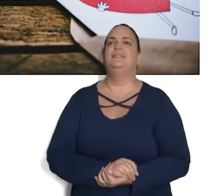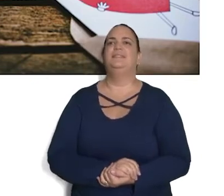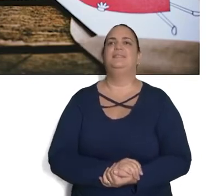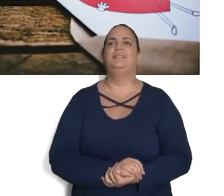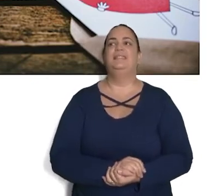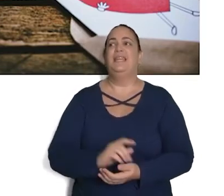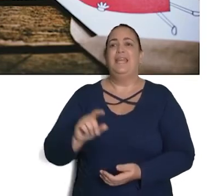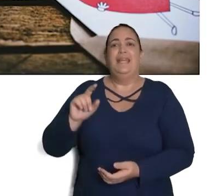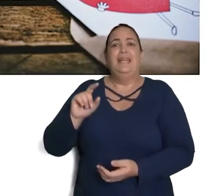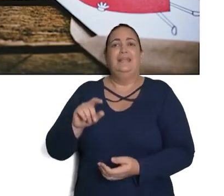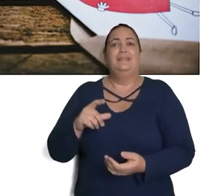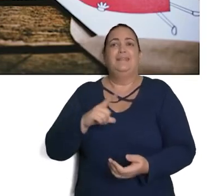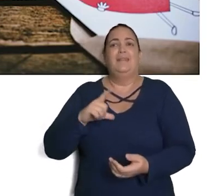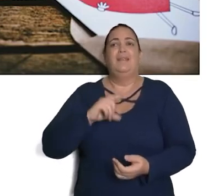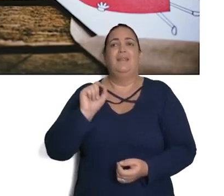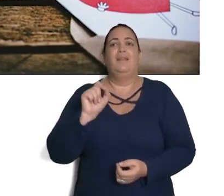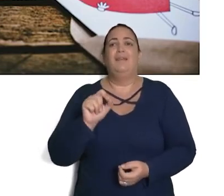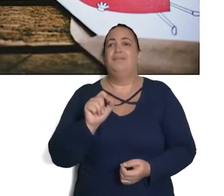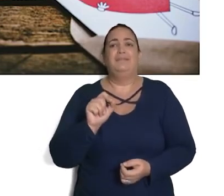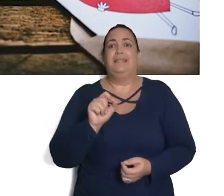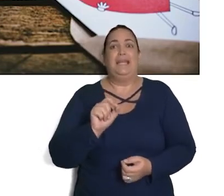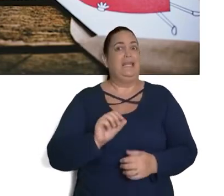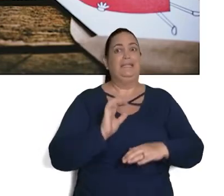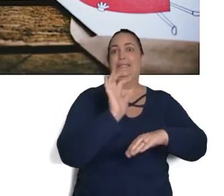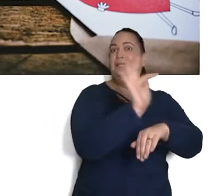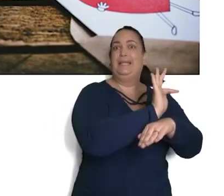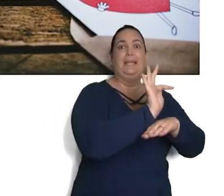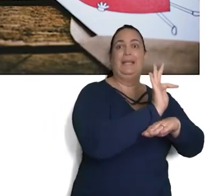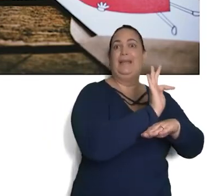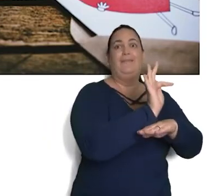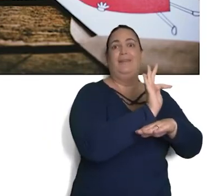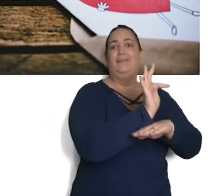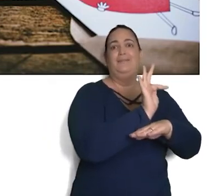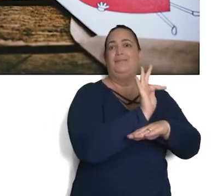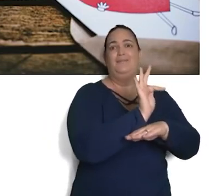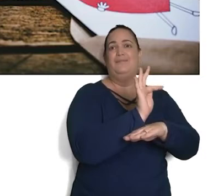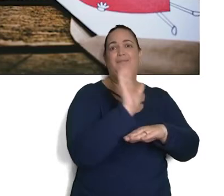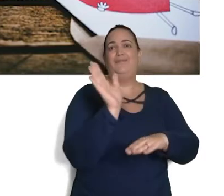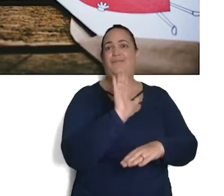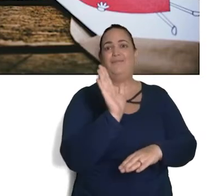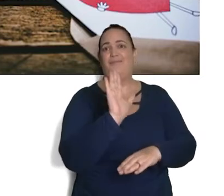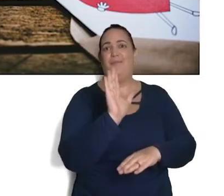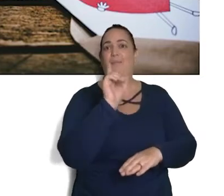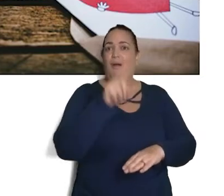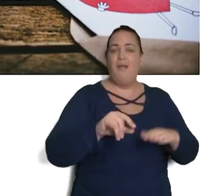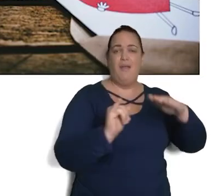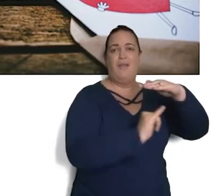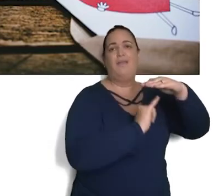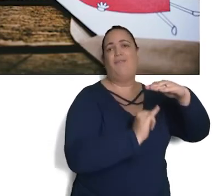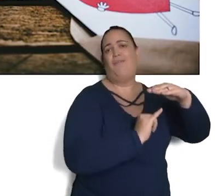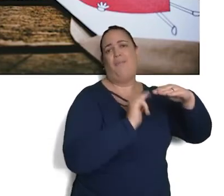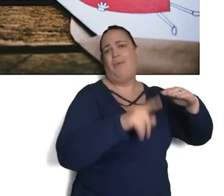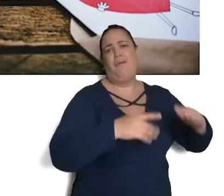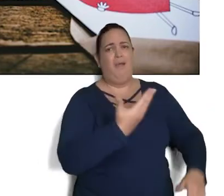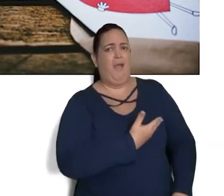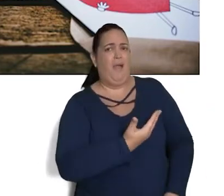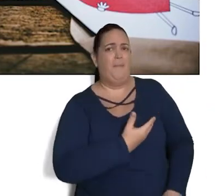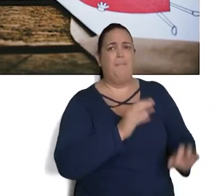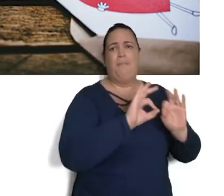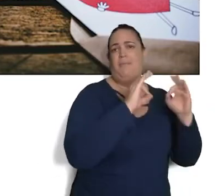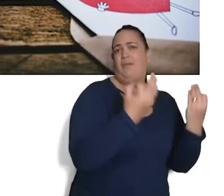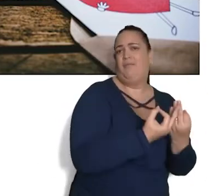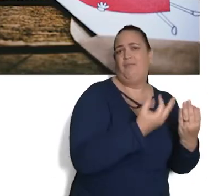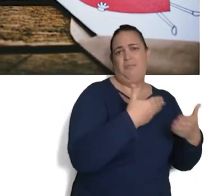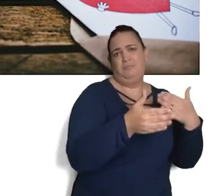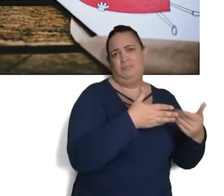pela informalidade, pois remetente e destinatário pertencem a um mesmo vínculo, círculo social, familiar, geralmente podem ser parentes